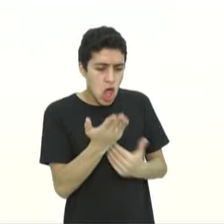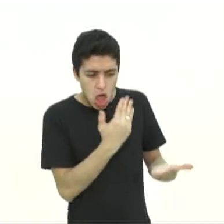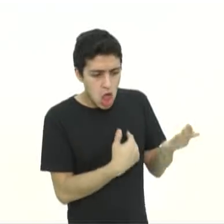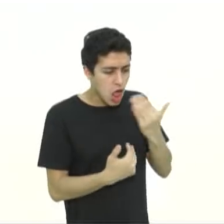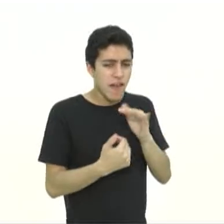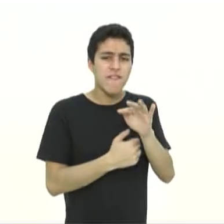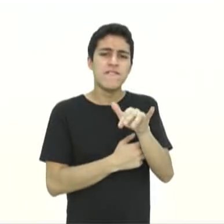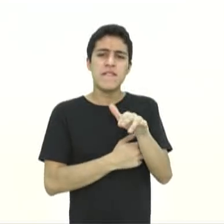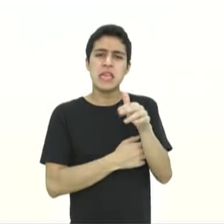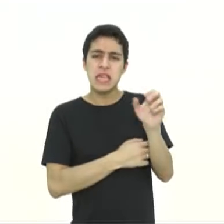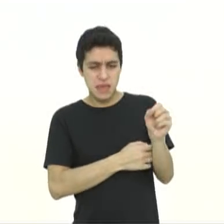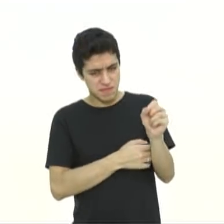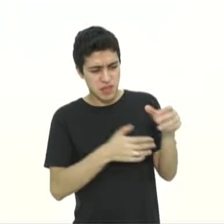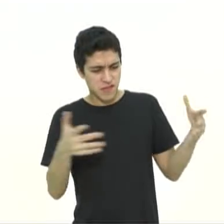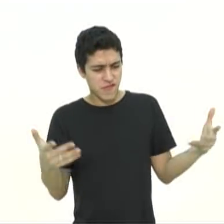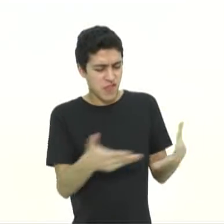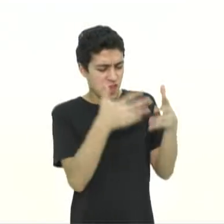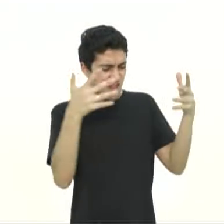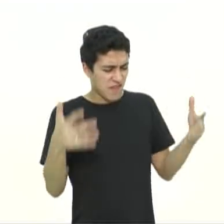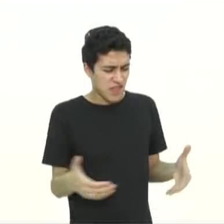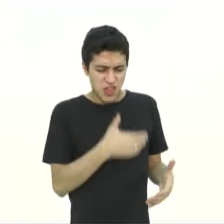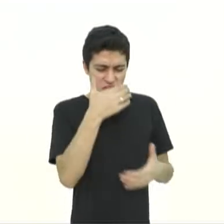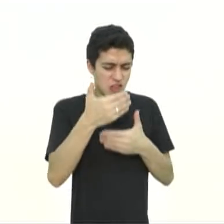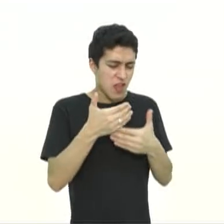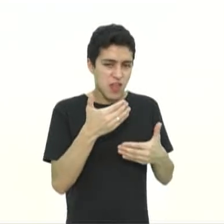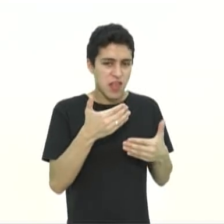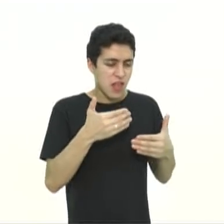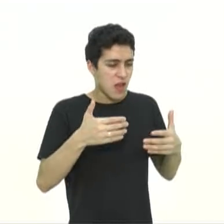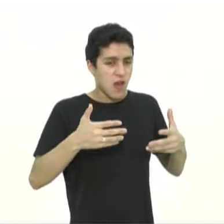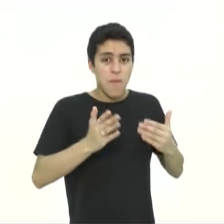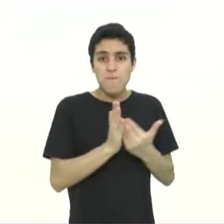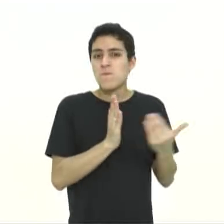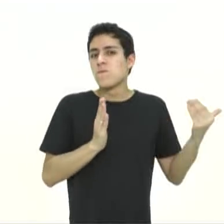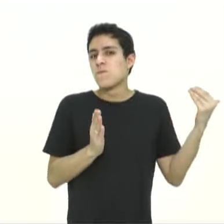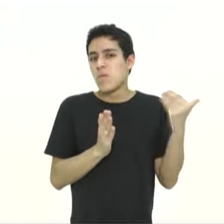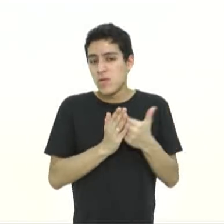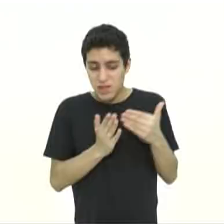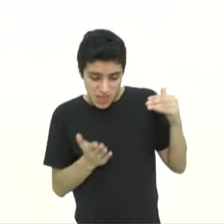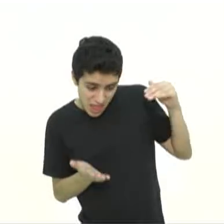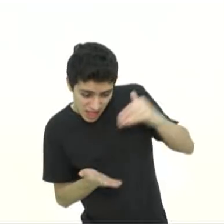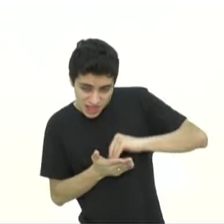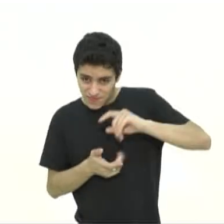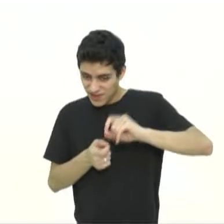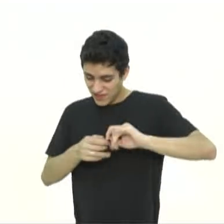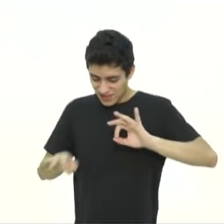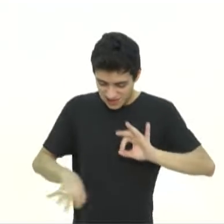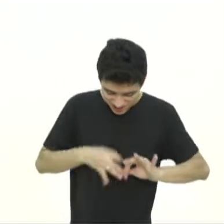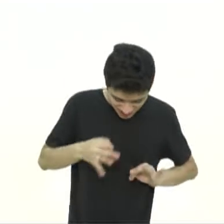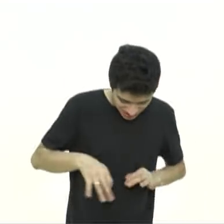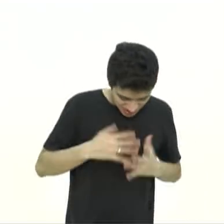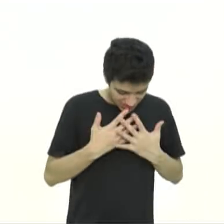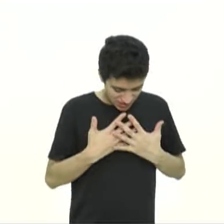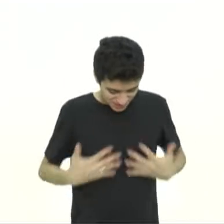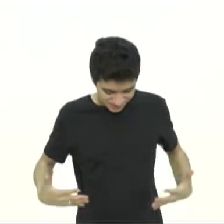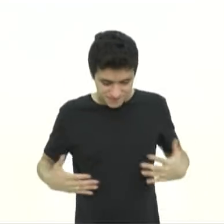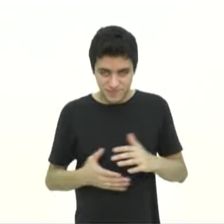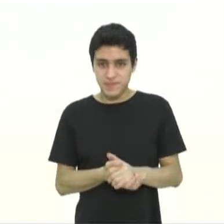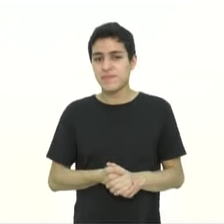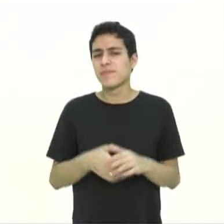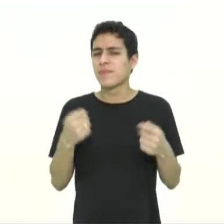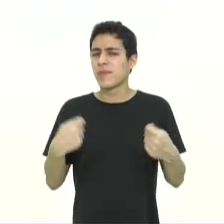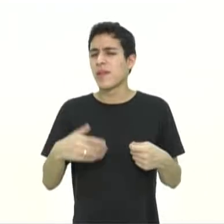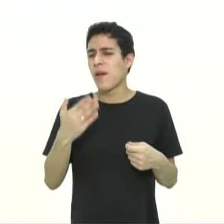muitíssima fibra. Fibra o suficiente para fazer um pullover. Você deve fazer entre 4 e 6 refeições